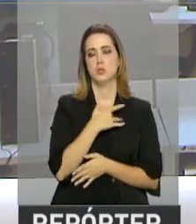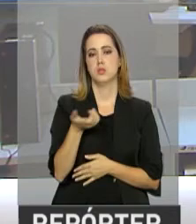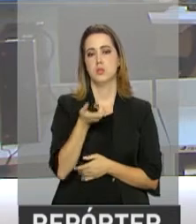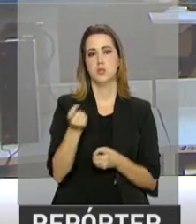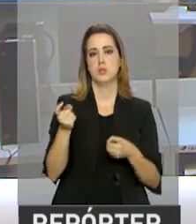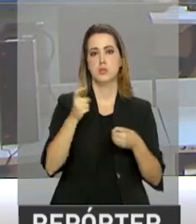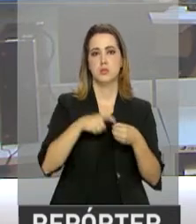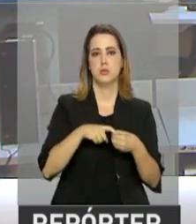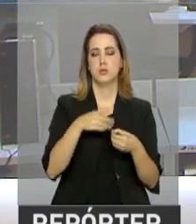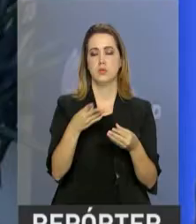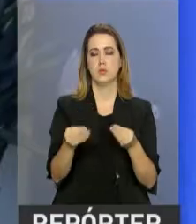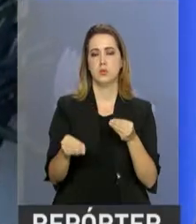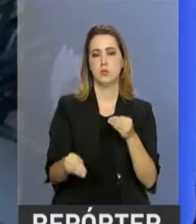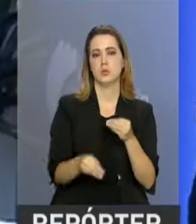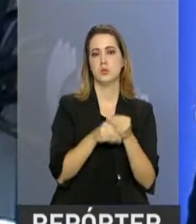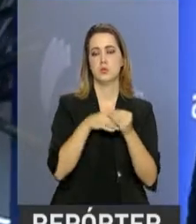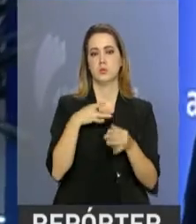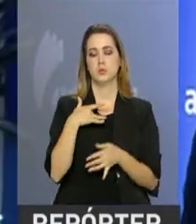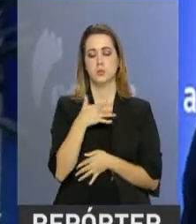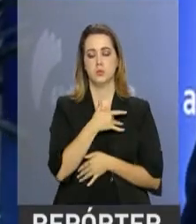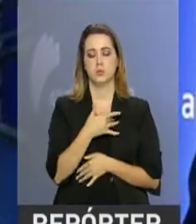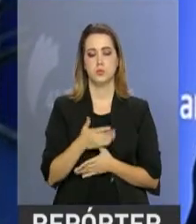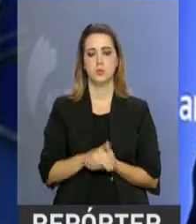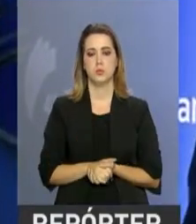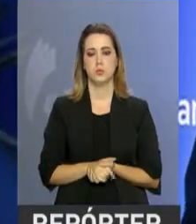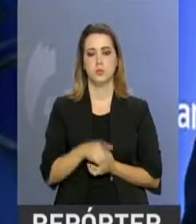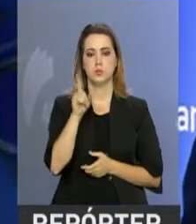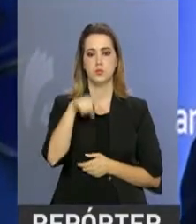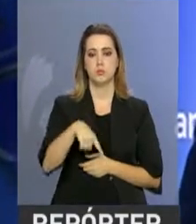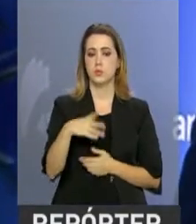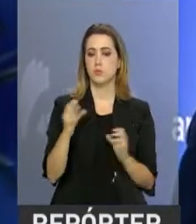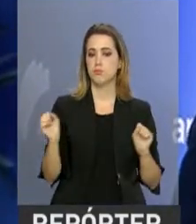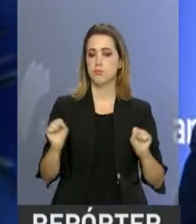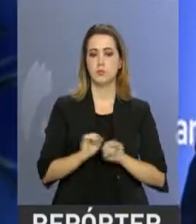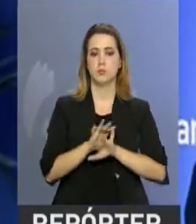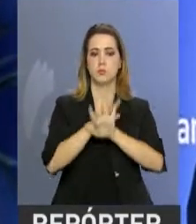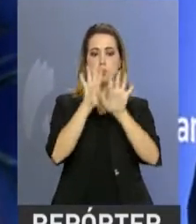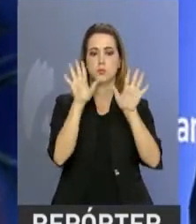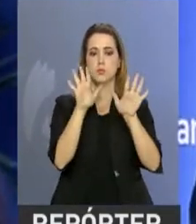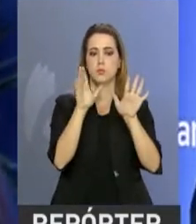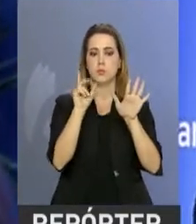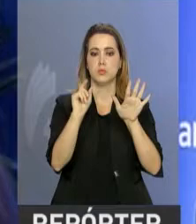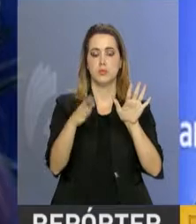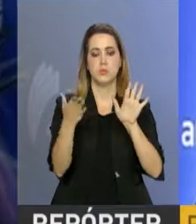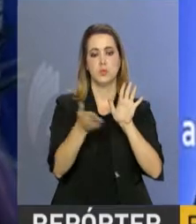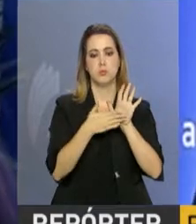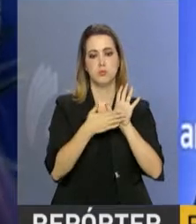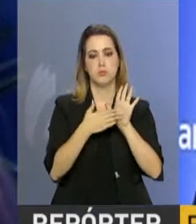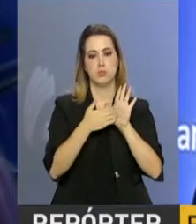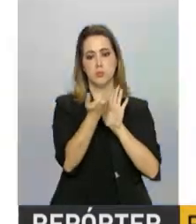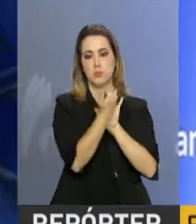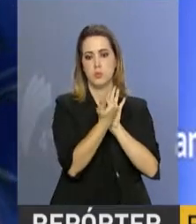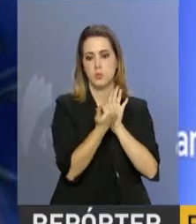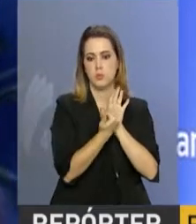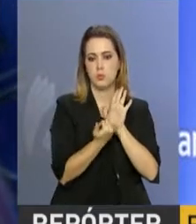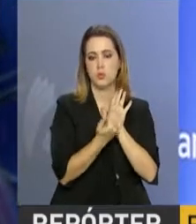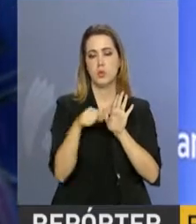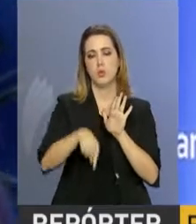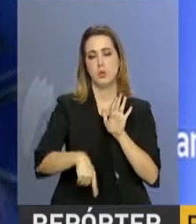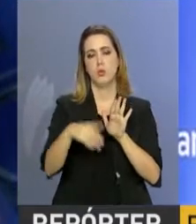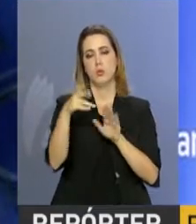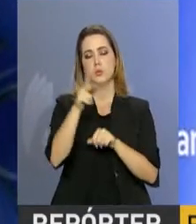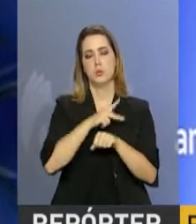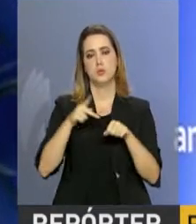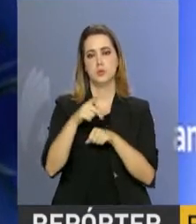assistência complementar. É uma lógica clara do modelo que está estabelecido no país. Uma